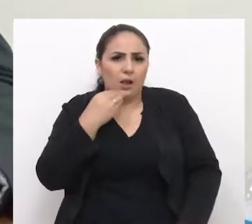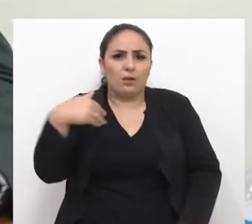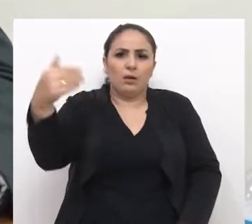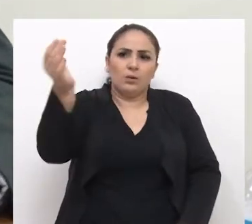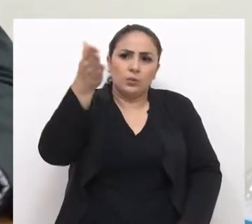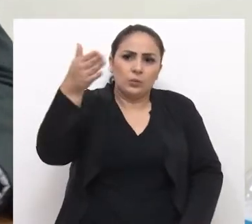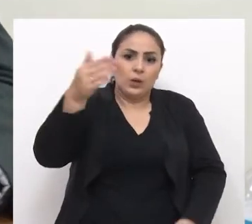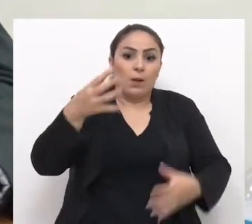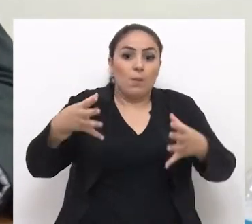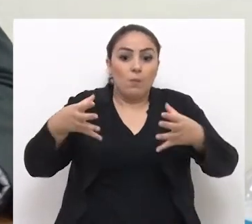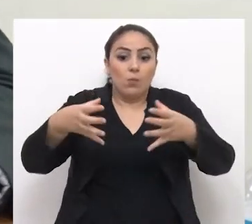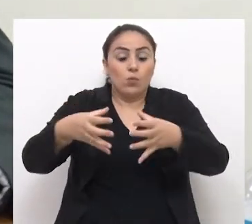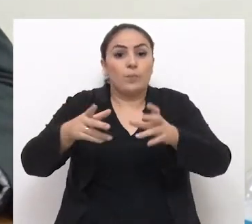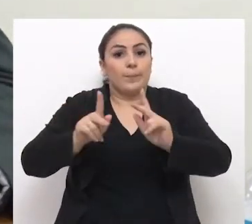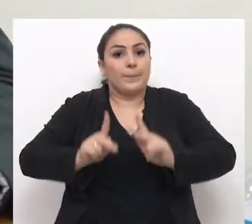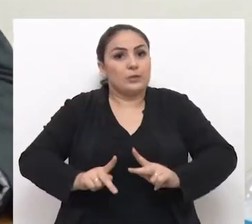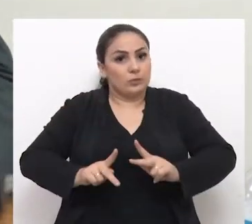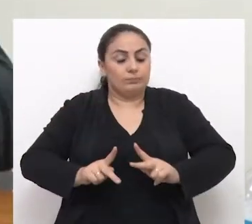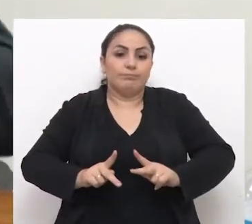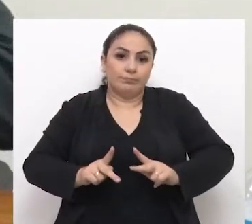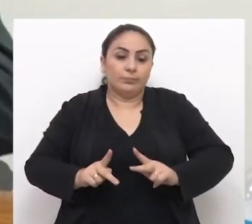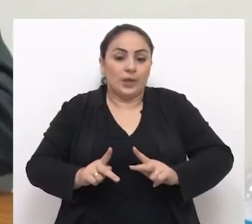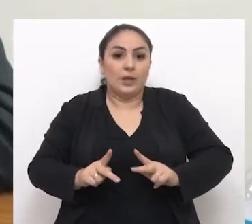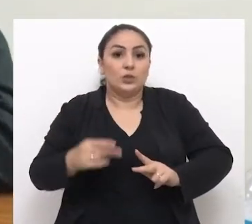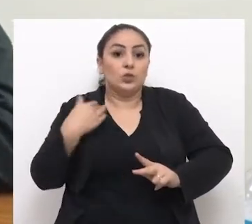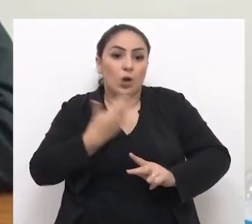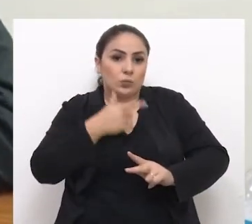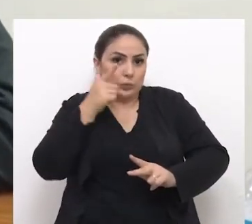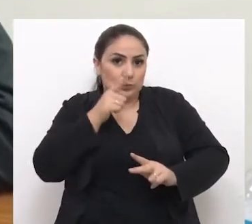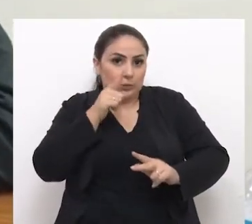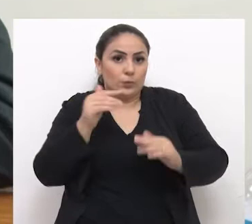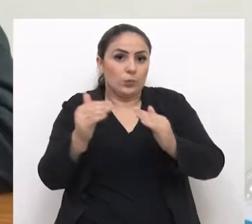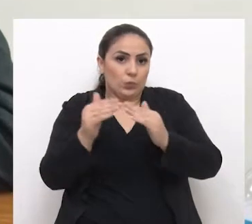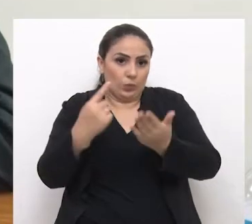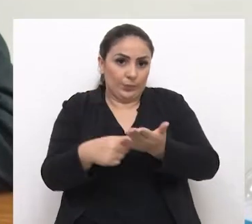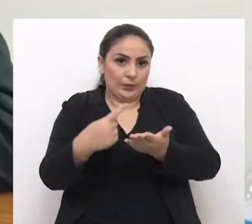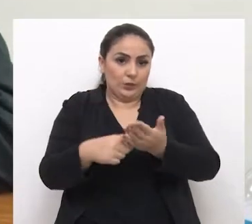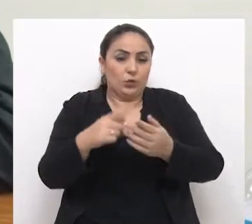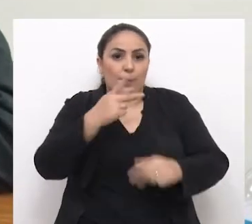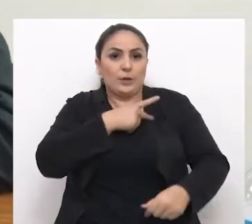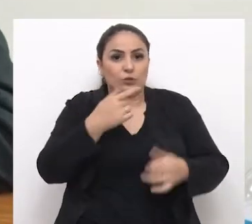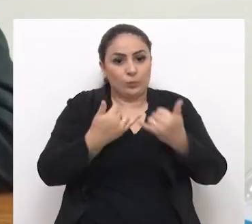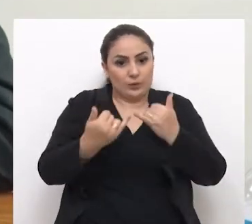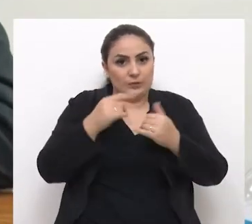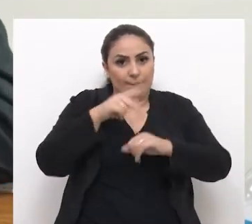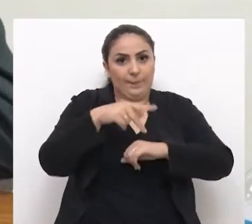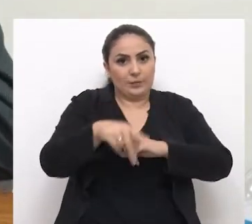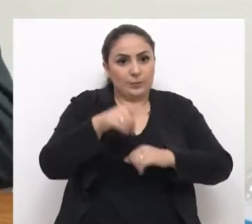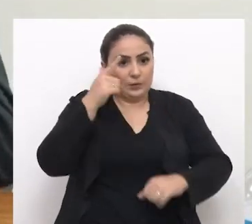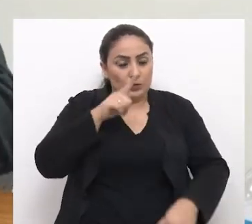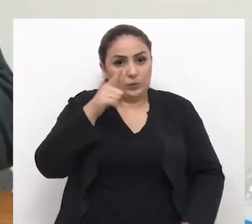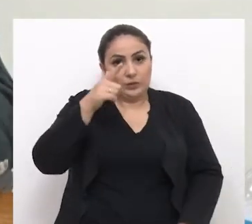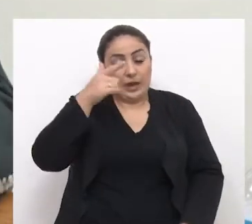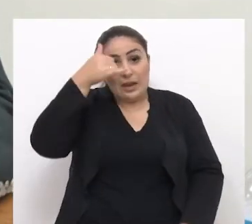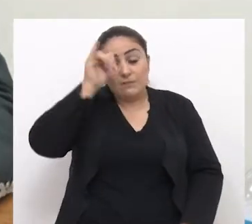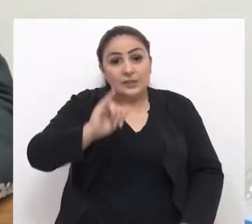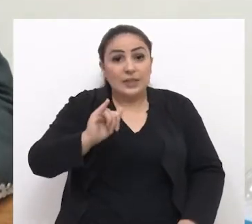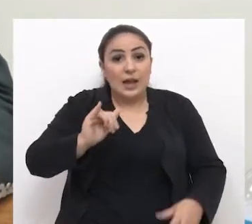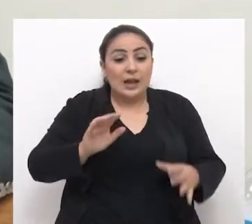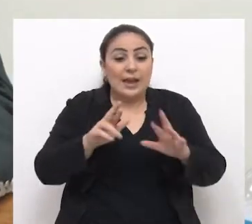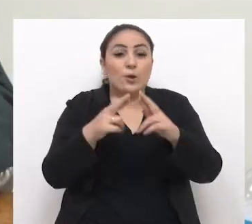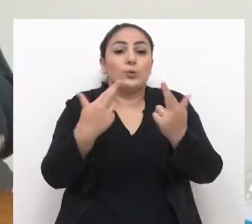nos bandeiraços com as aglomerações. Felizmente conseguimos um acordo com os partidos aqui em Passo Fundo, por exemplo, para não